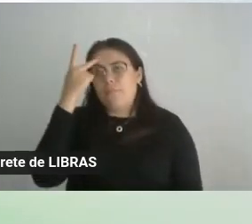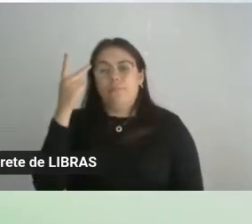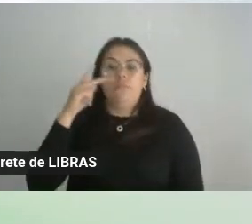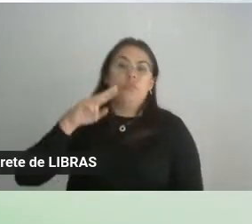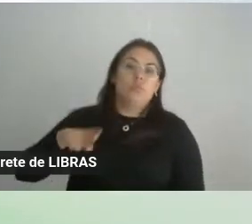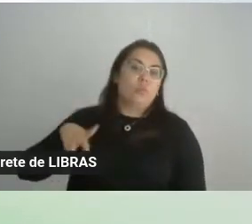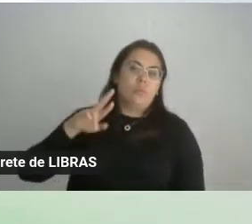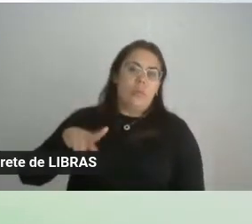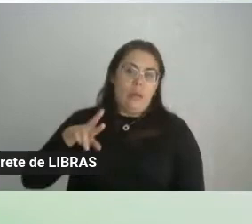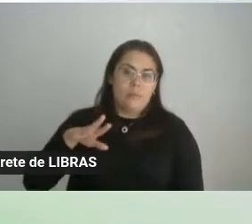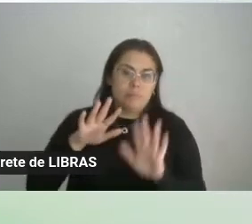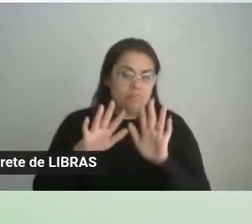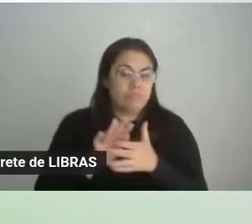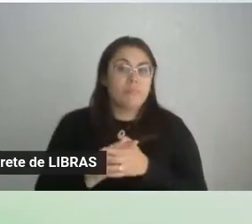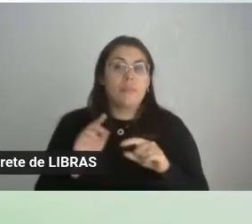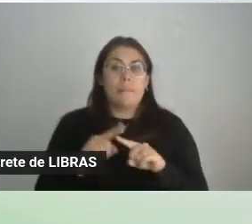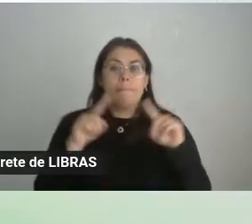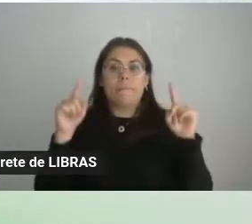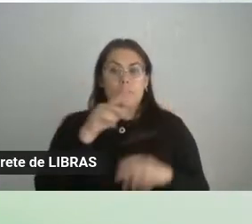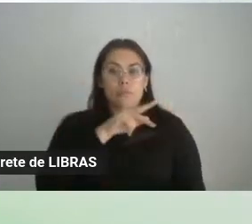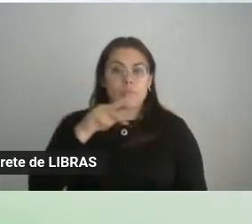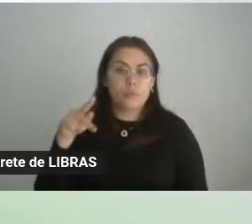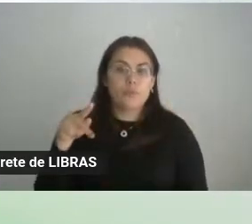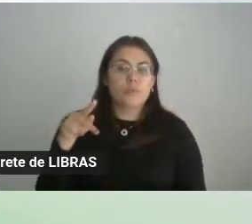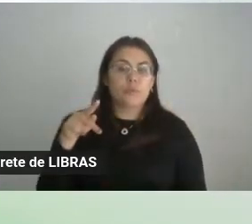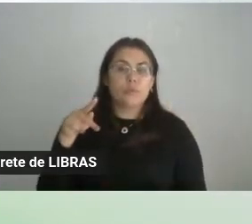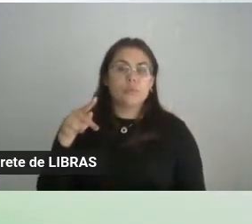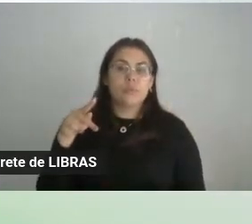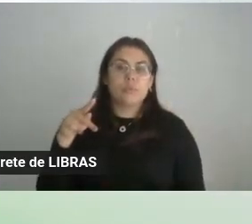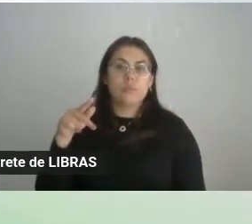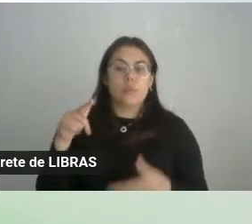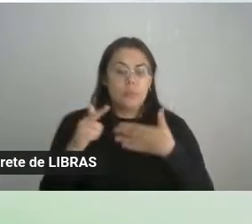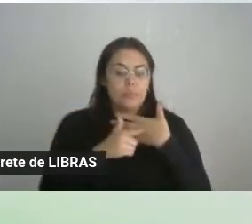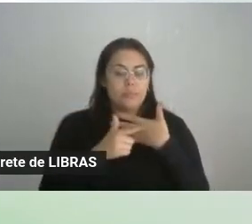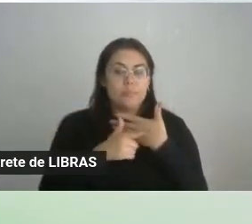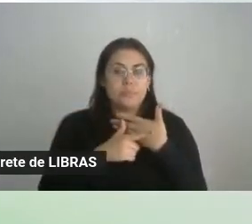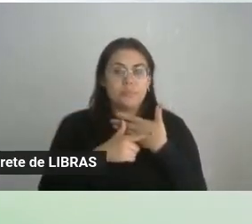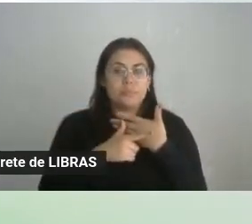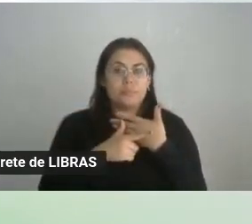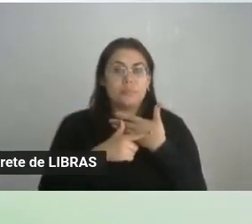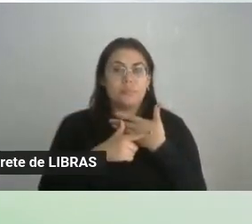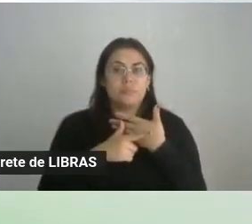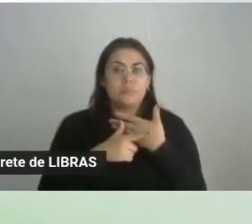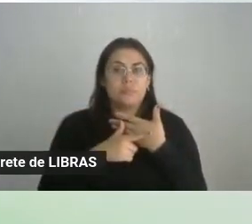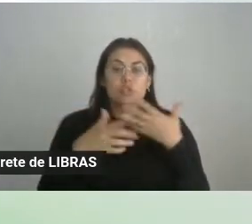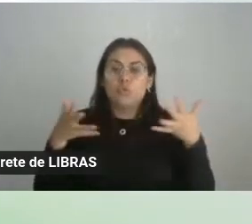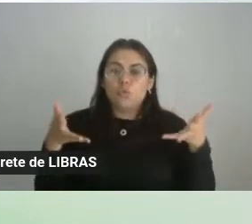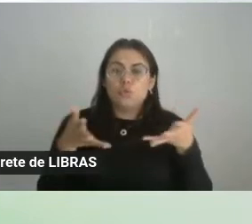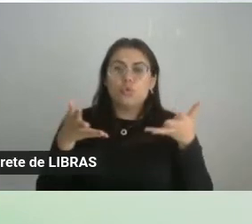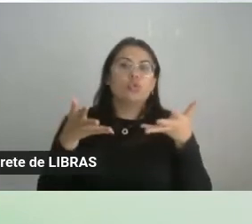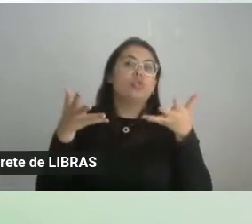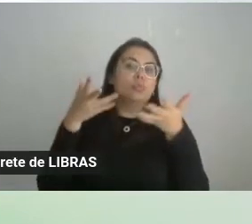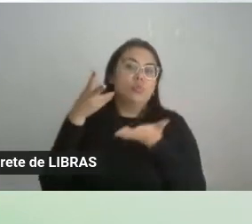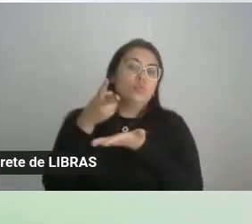isso que os professores, nessa perspectiva, assumem um papel muito importante de estímulos contínuos